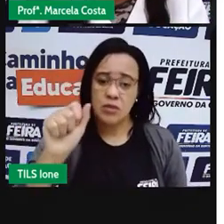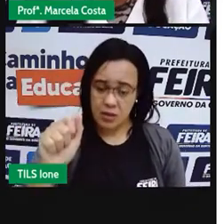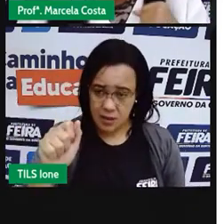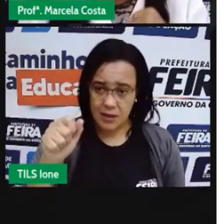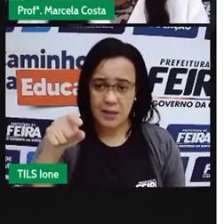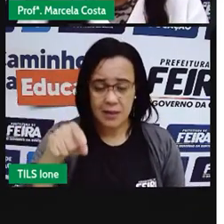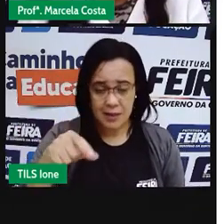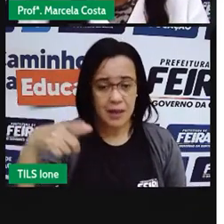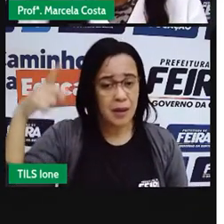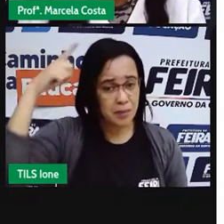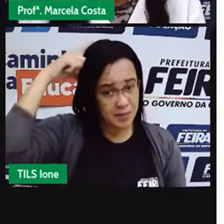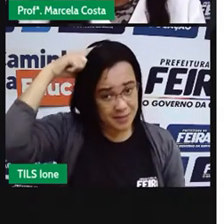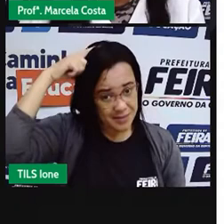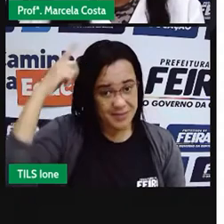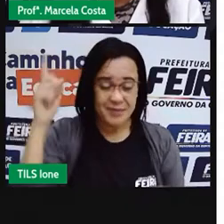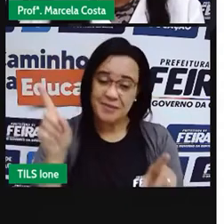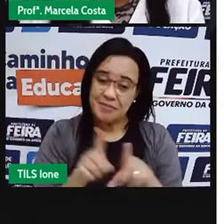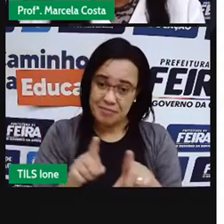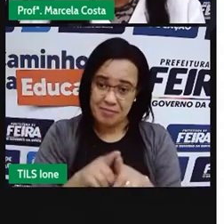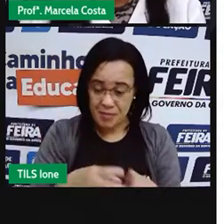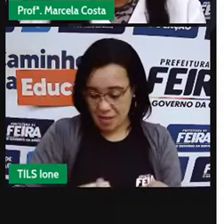estão na vida real também.